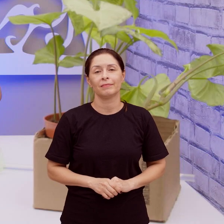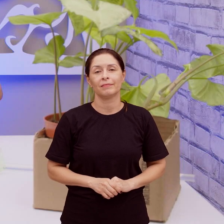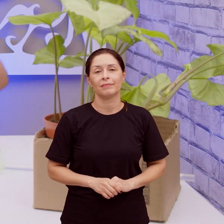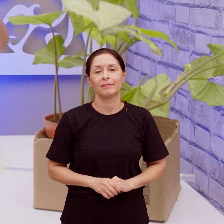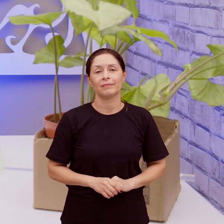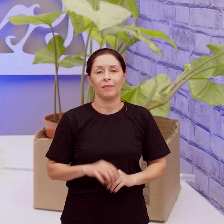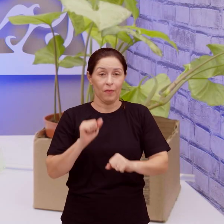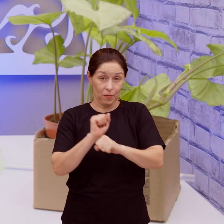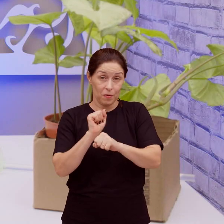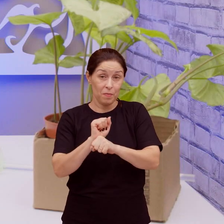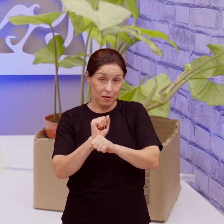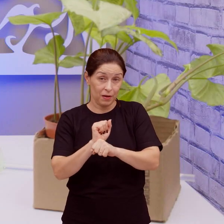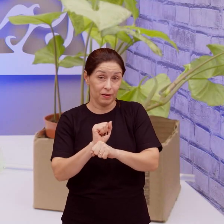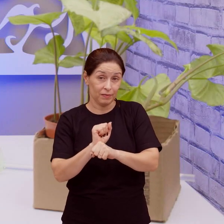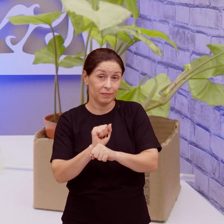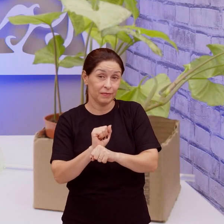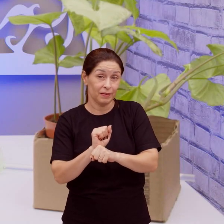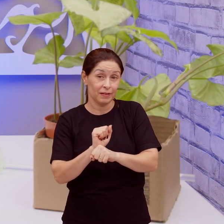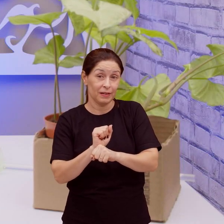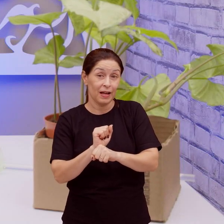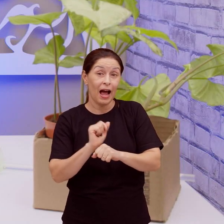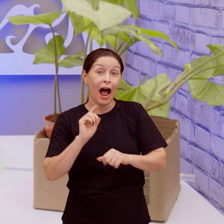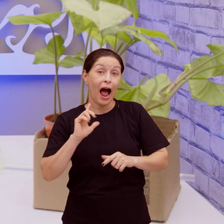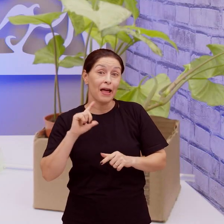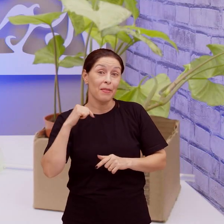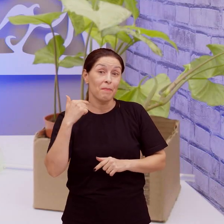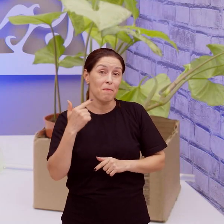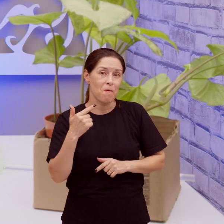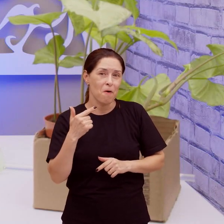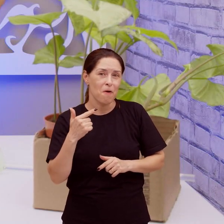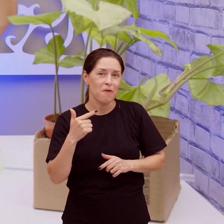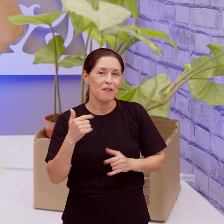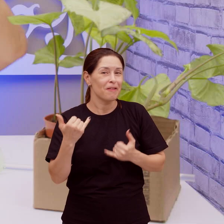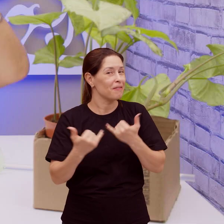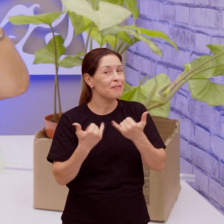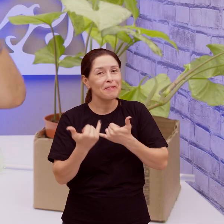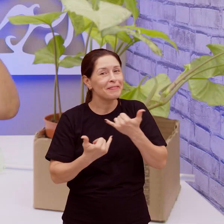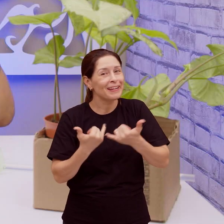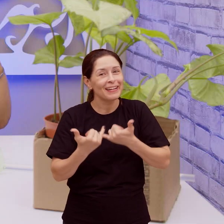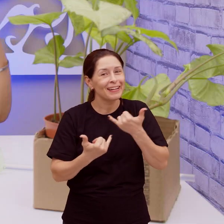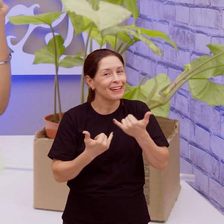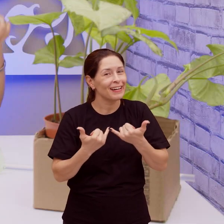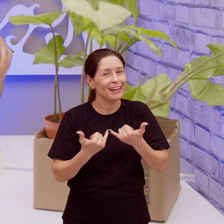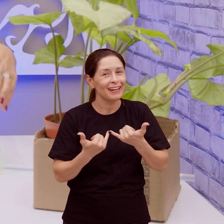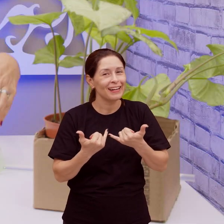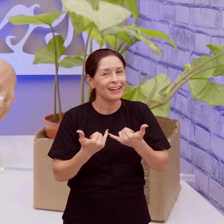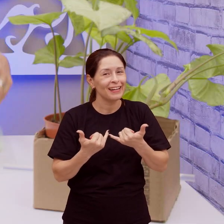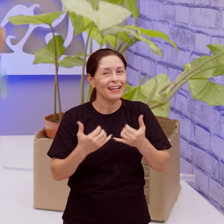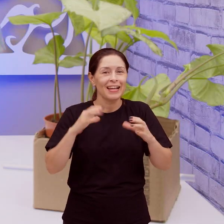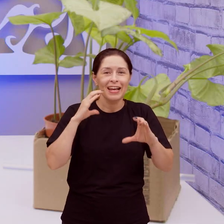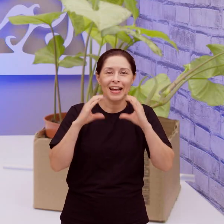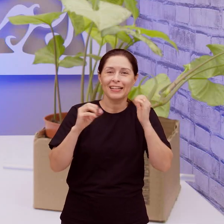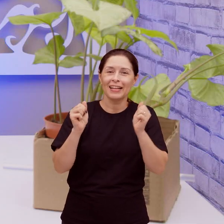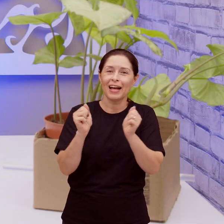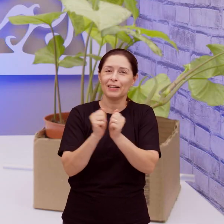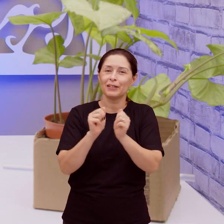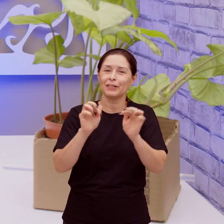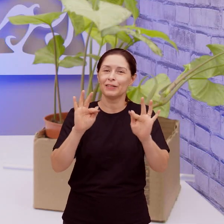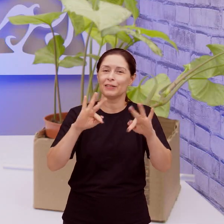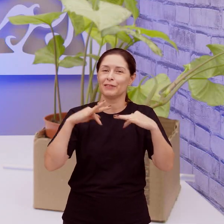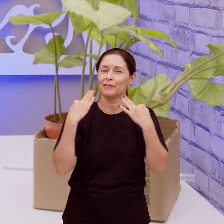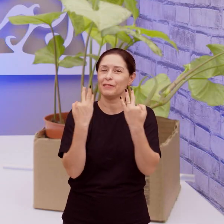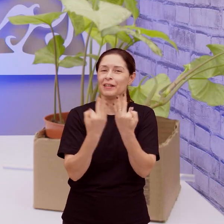Mas a gente vai deixar secar. E aí, é só brincar com o seu mobile ou cantar com a família